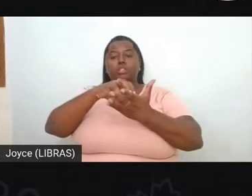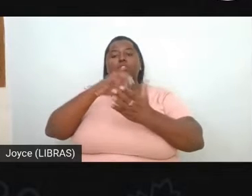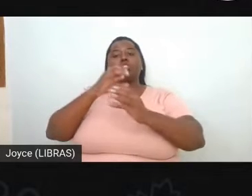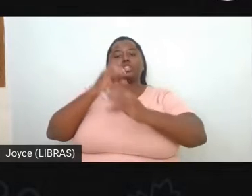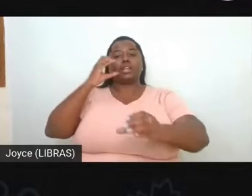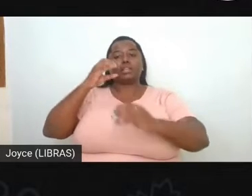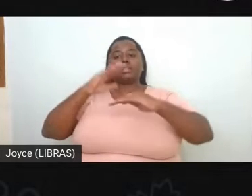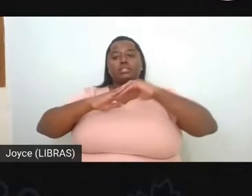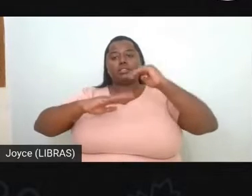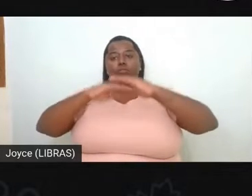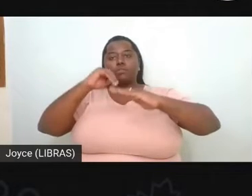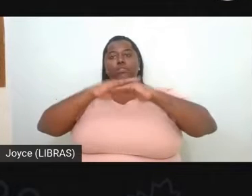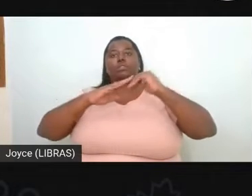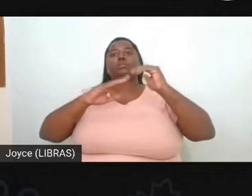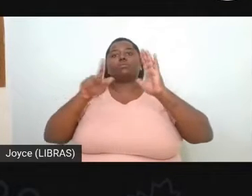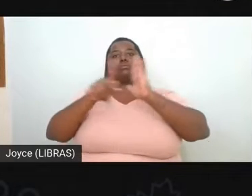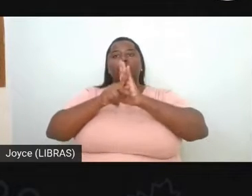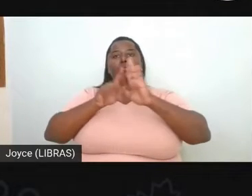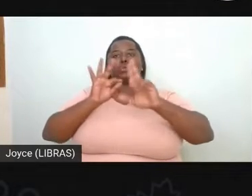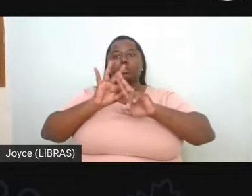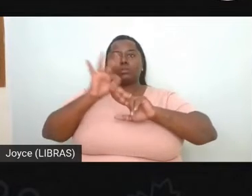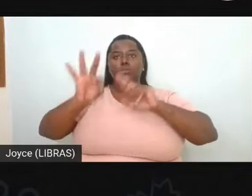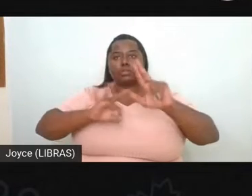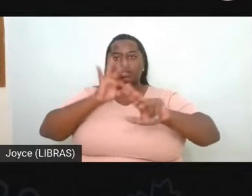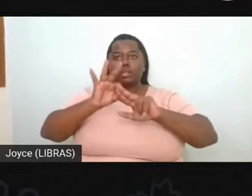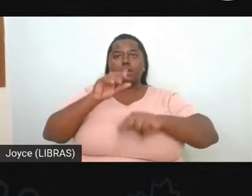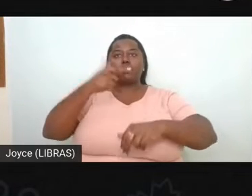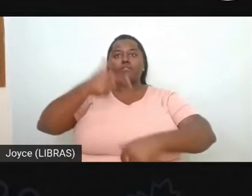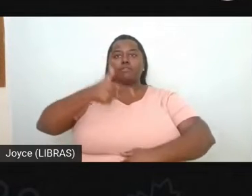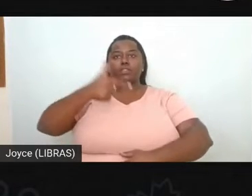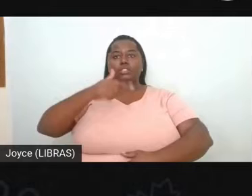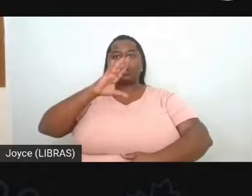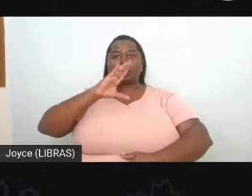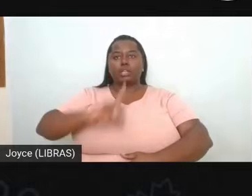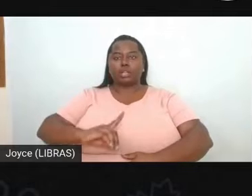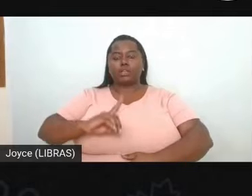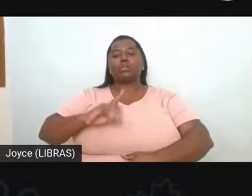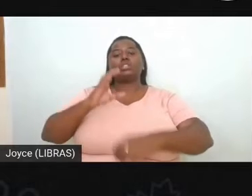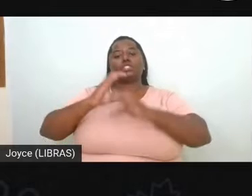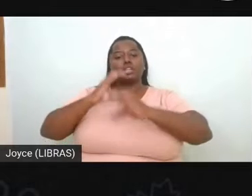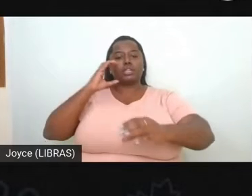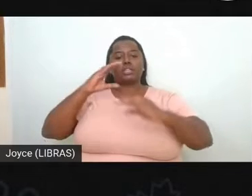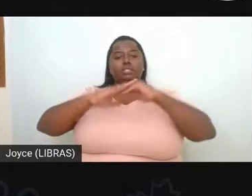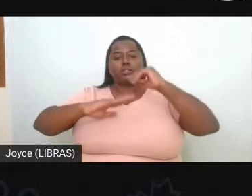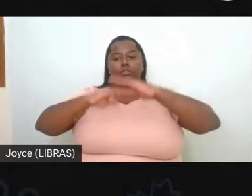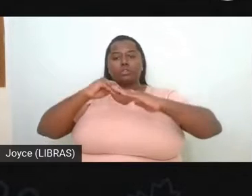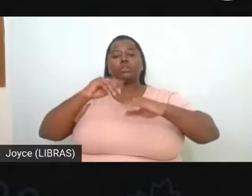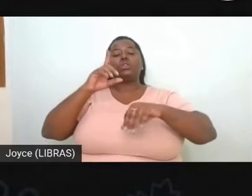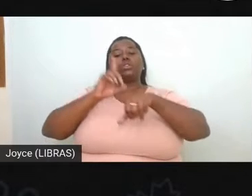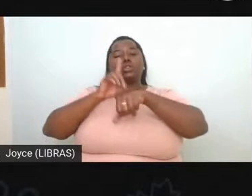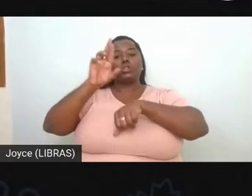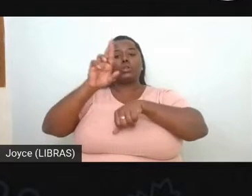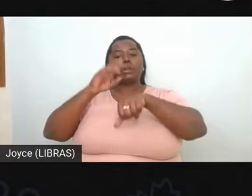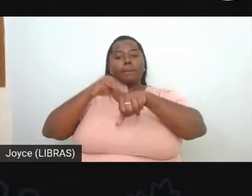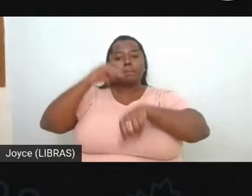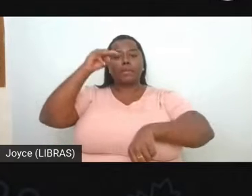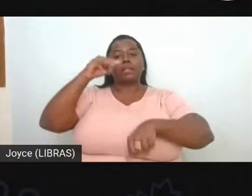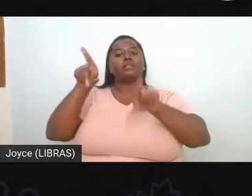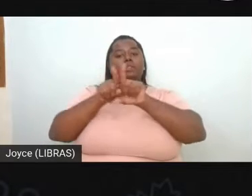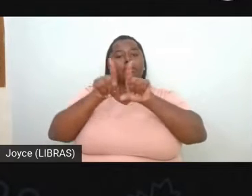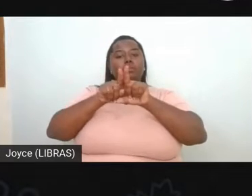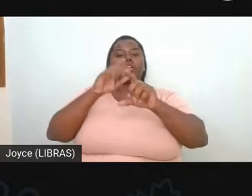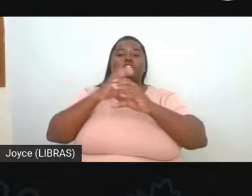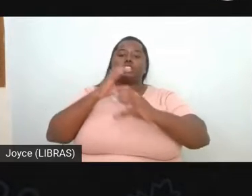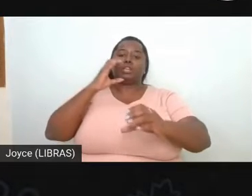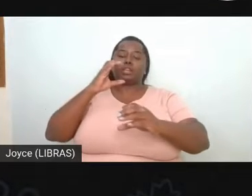de São Carlos e vice-coordenador do curso de Engenharia Civil, doutor e mestre em Engenharia de Transportes, também pela Universidade de São